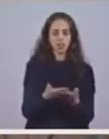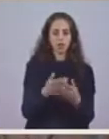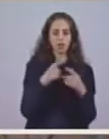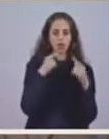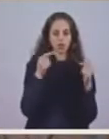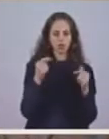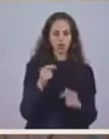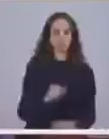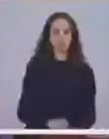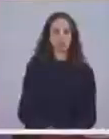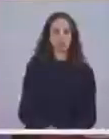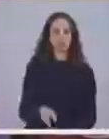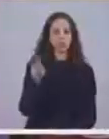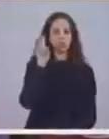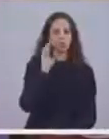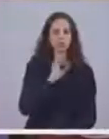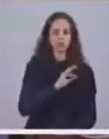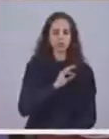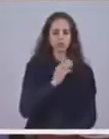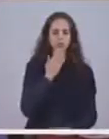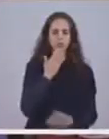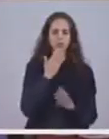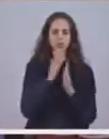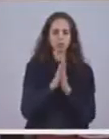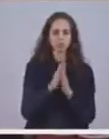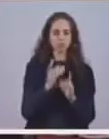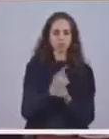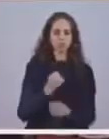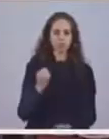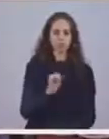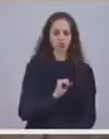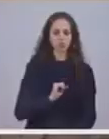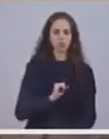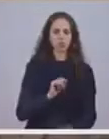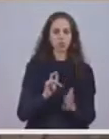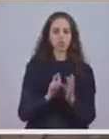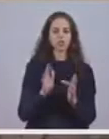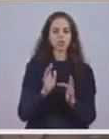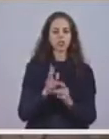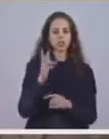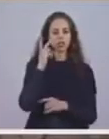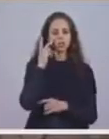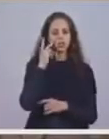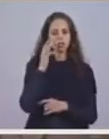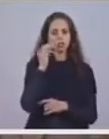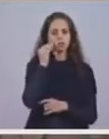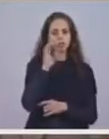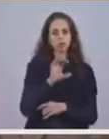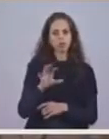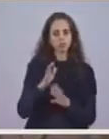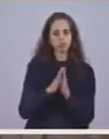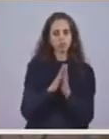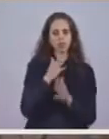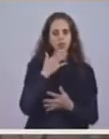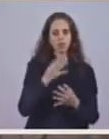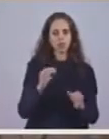oremos. Ouvi, Senhor, as nossas súplicas. Pelos cristãos que vivem à maneira dos pagãos,